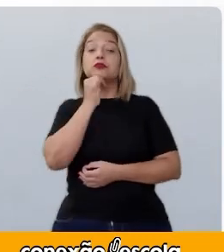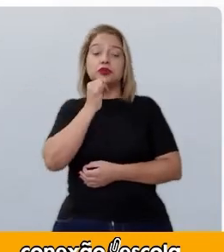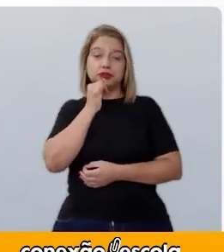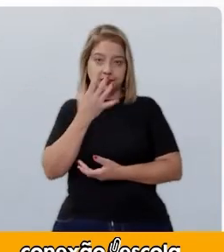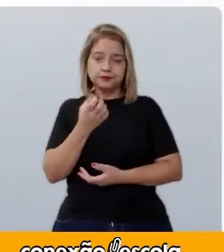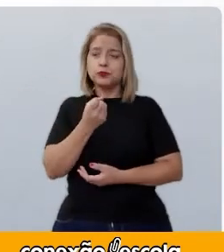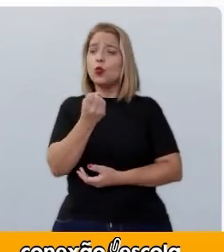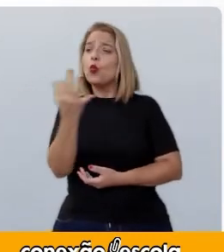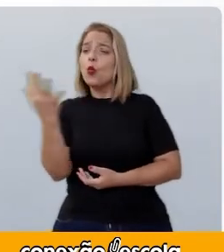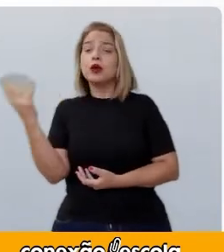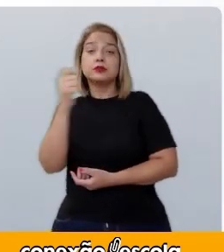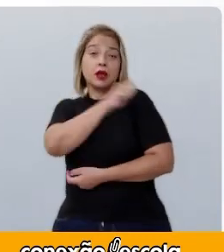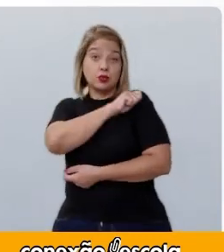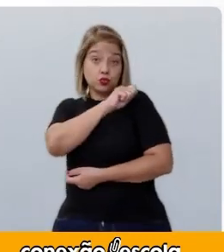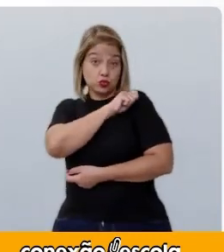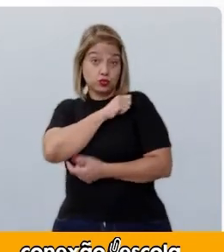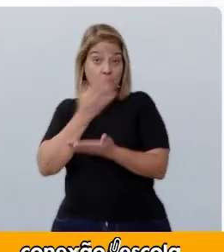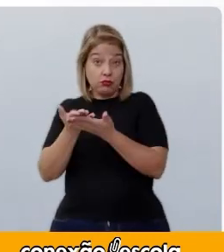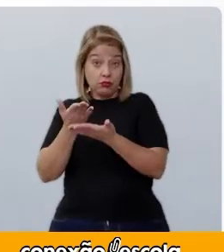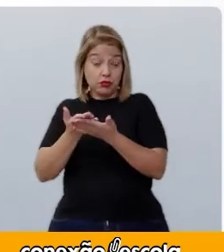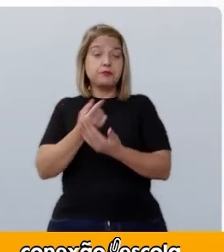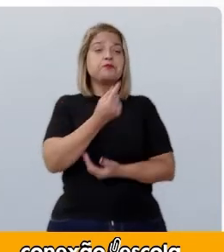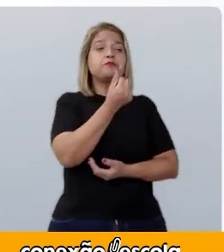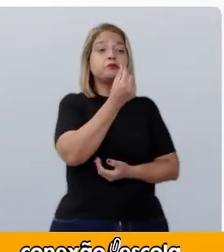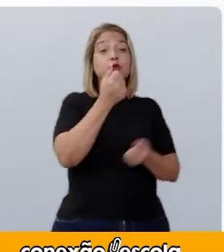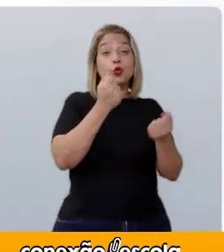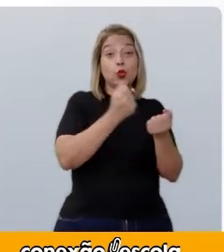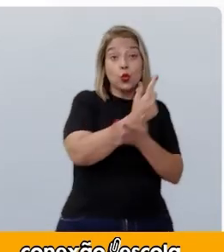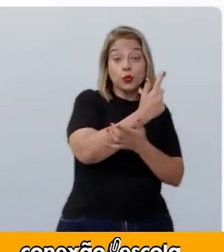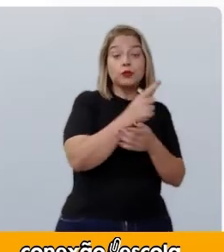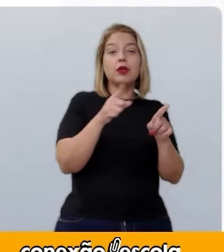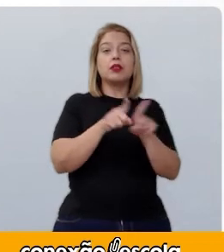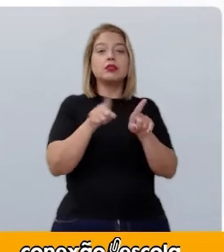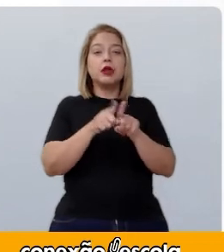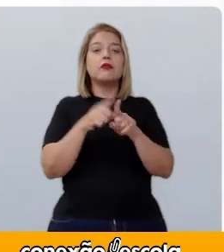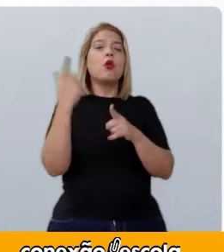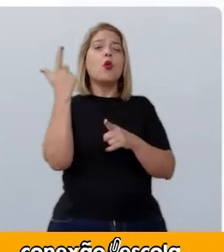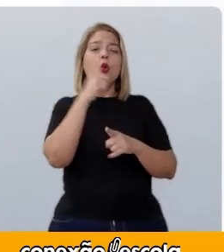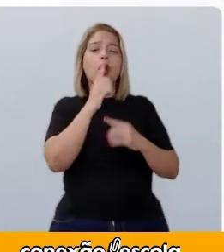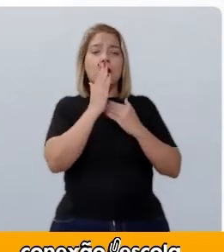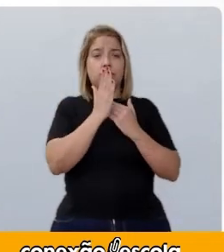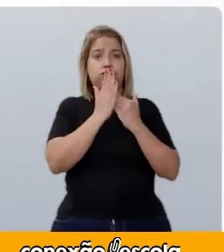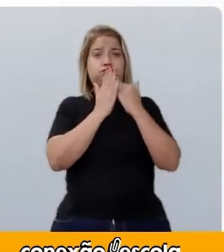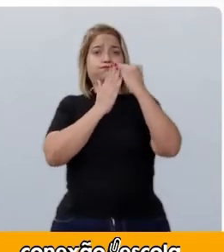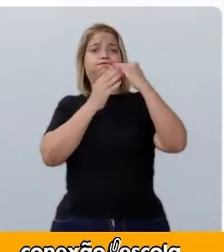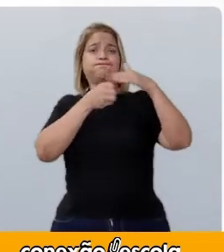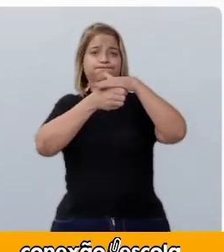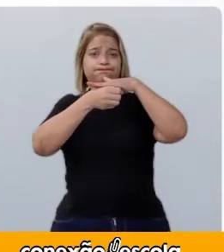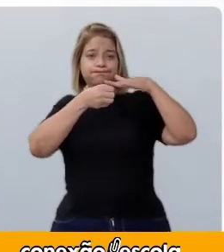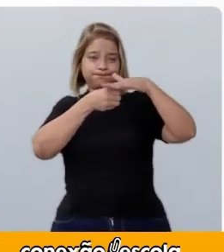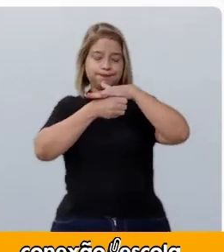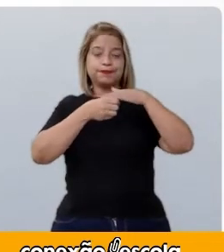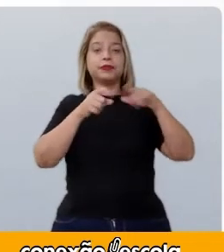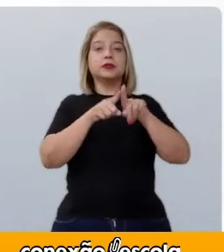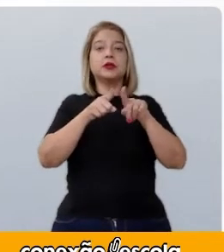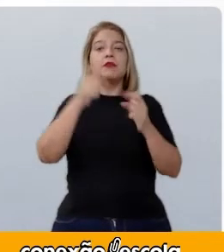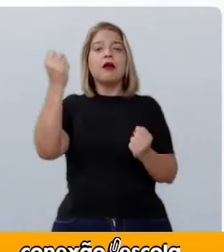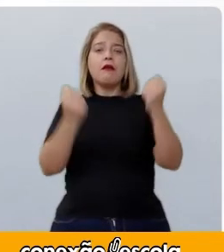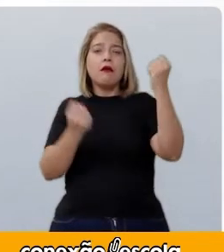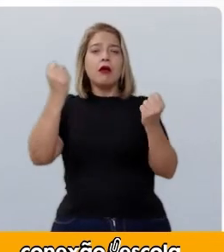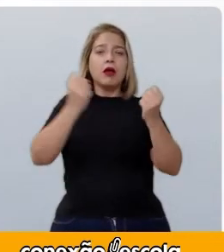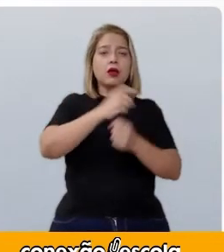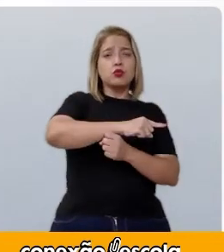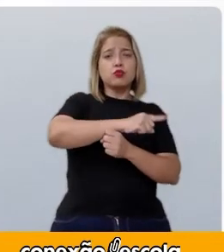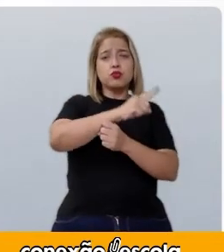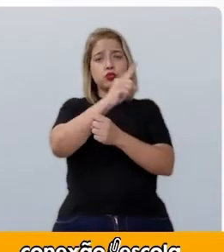aula, o preço de um produto, a capacidade de um recipiente, a velocidade de um